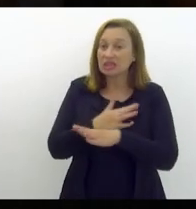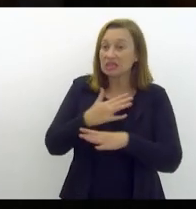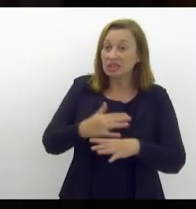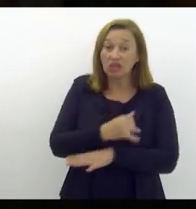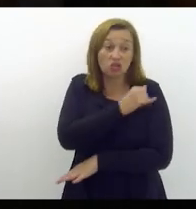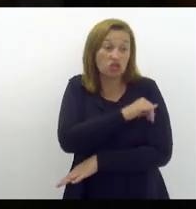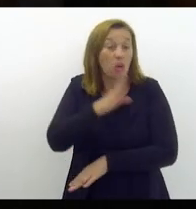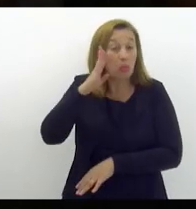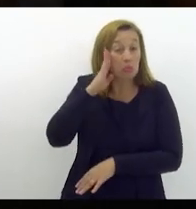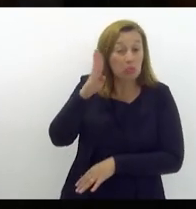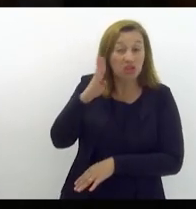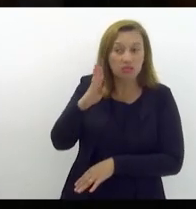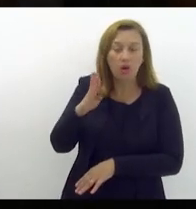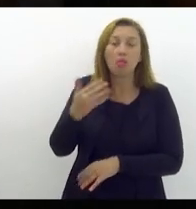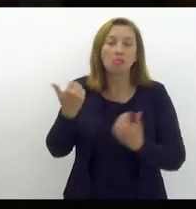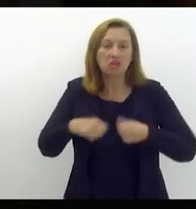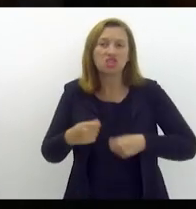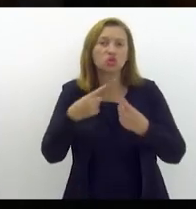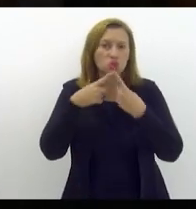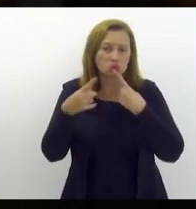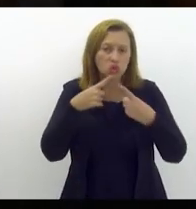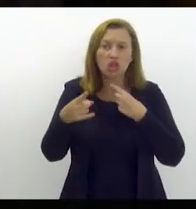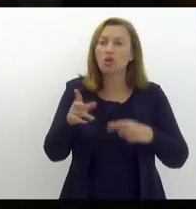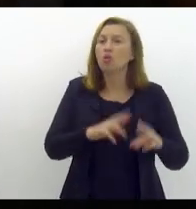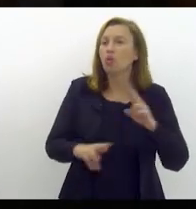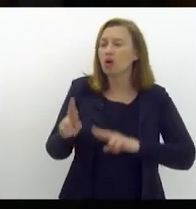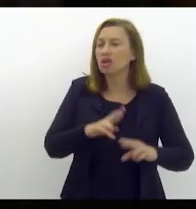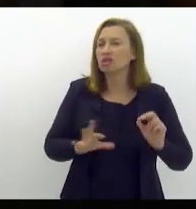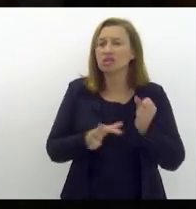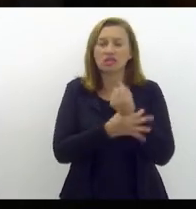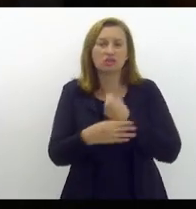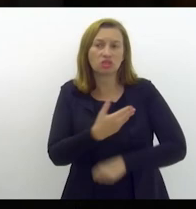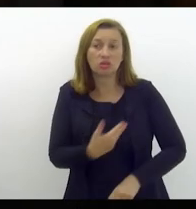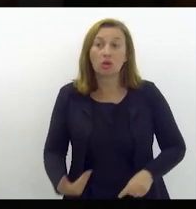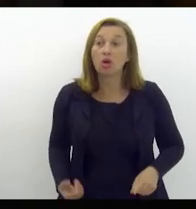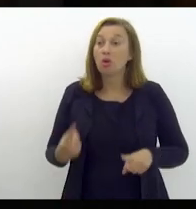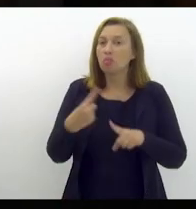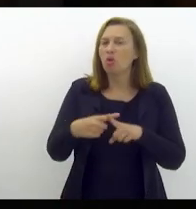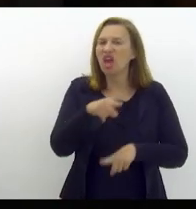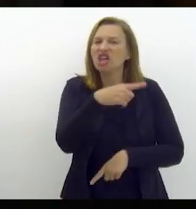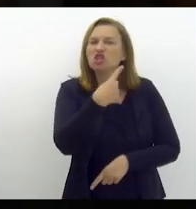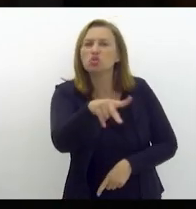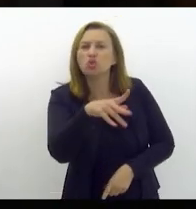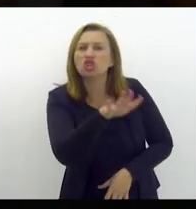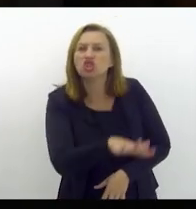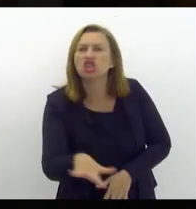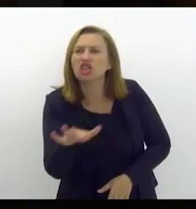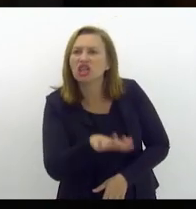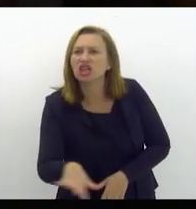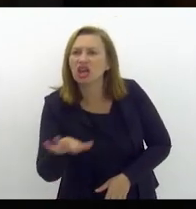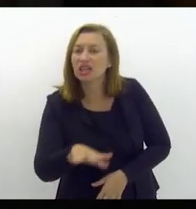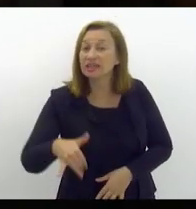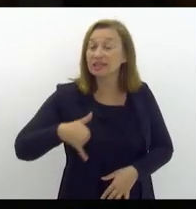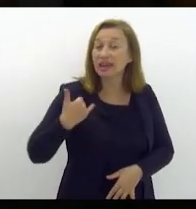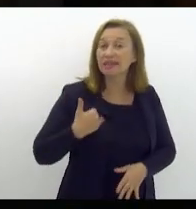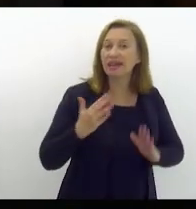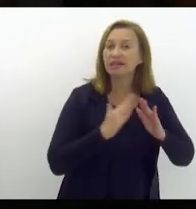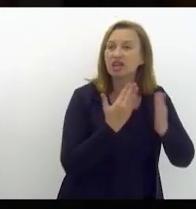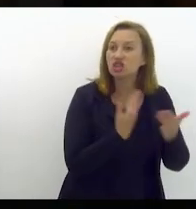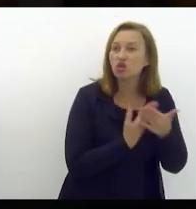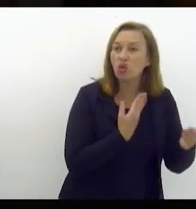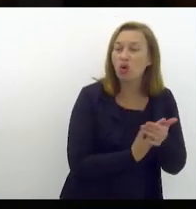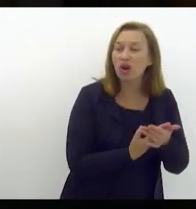Janeiro, também precisa fazer esse debate com relação à segurança pública, porque as suas crianças em idade escolar